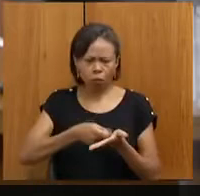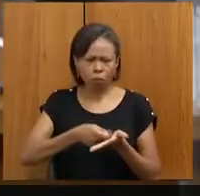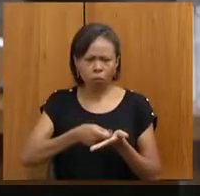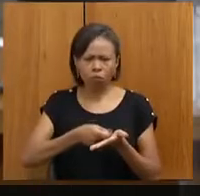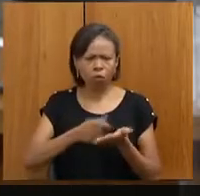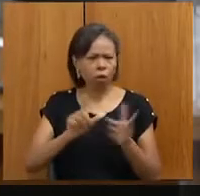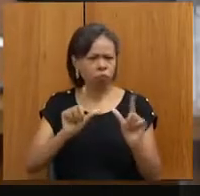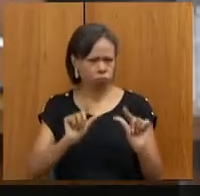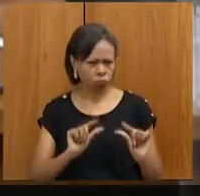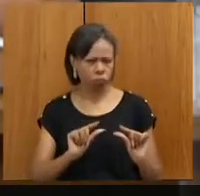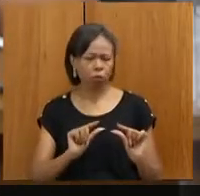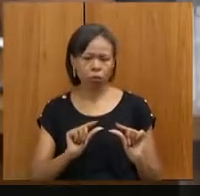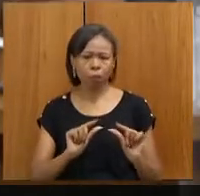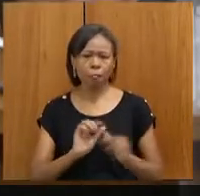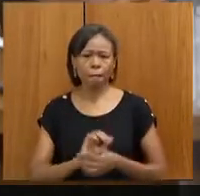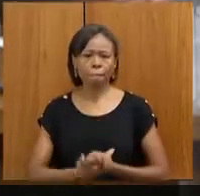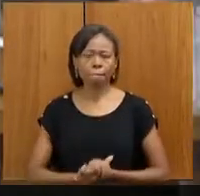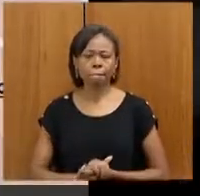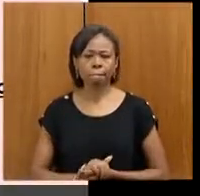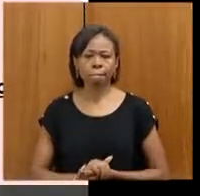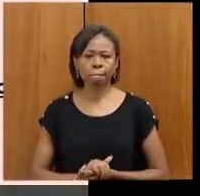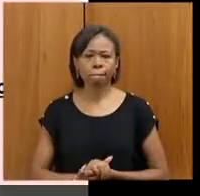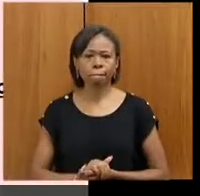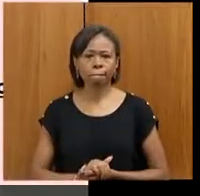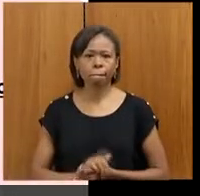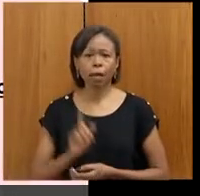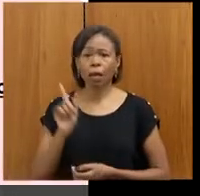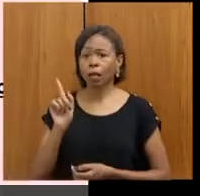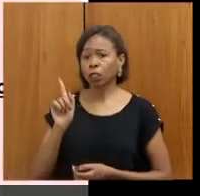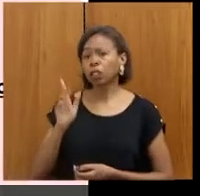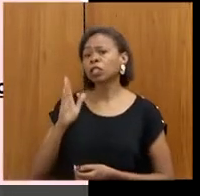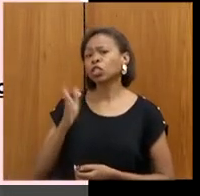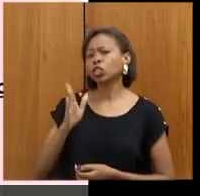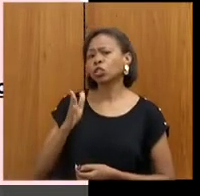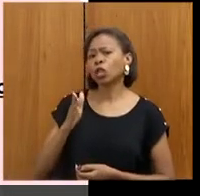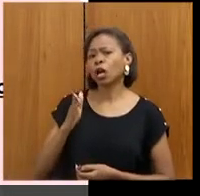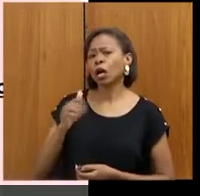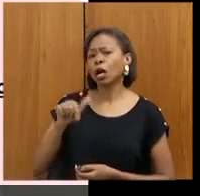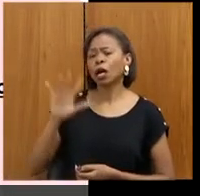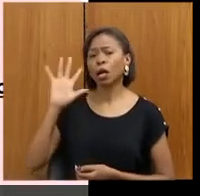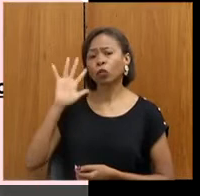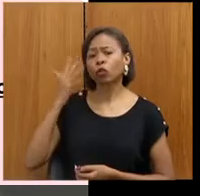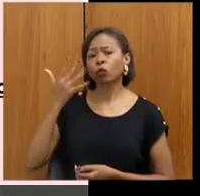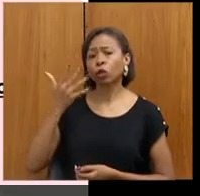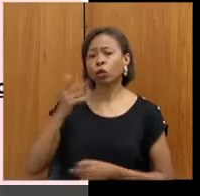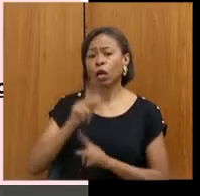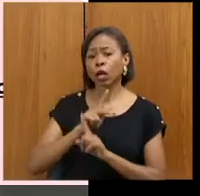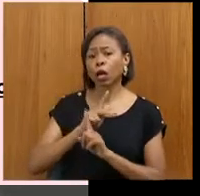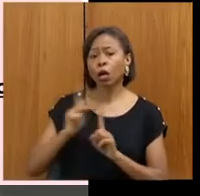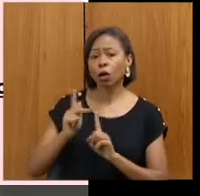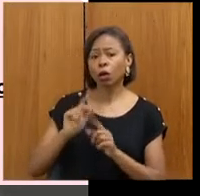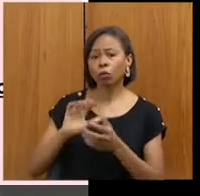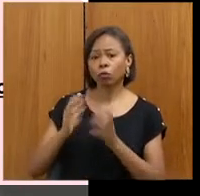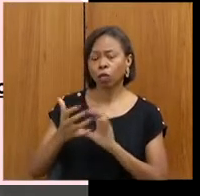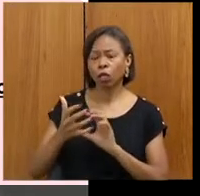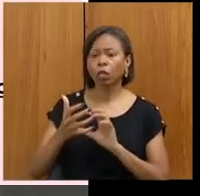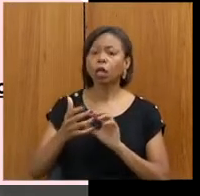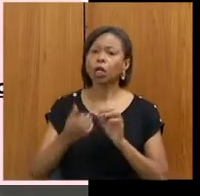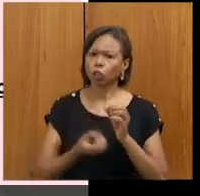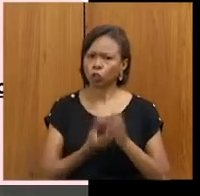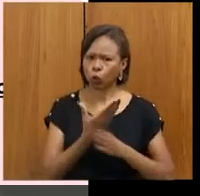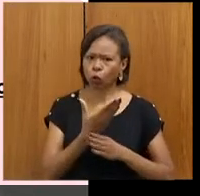favor e aqui o que que o que que já foi feito Estado de Minas já fez uma reforma da Previdência já plantou a previdência complementar